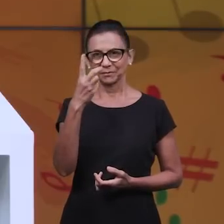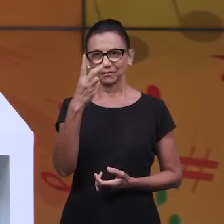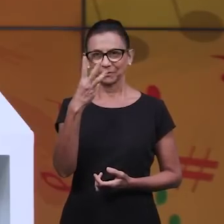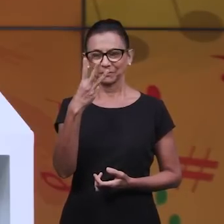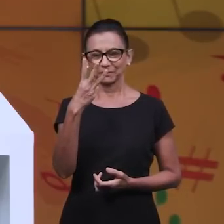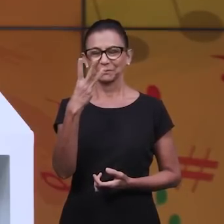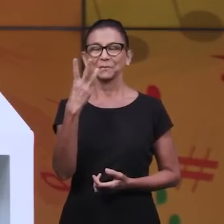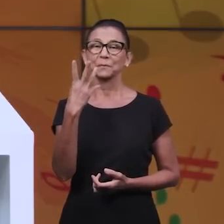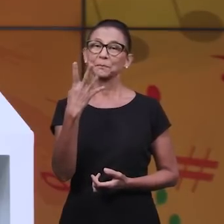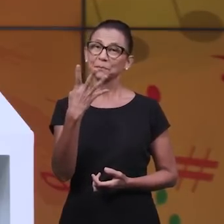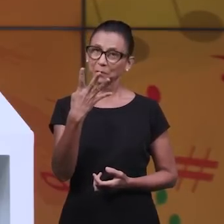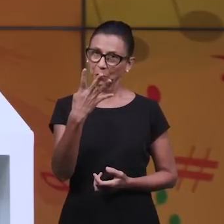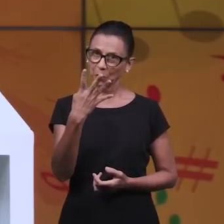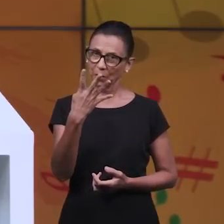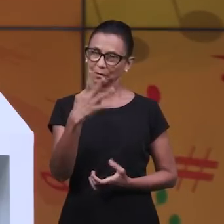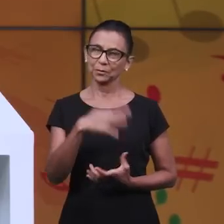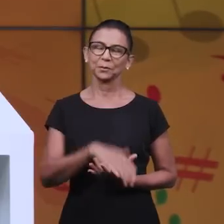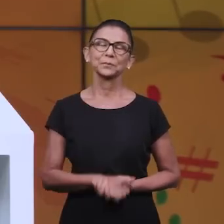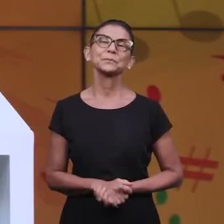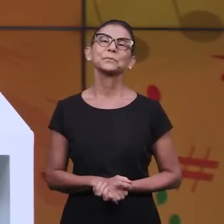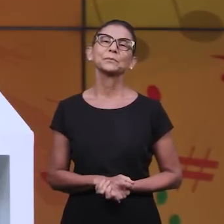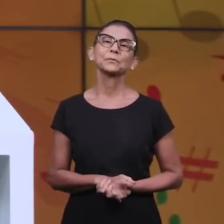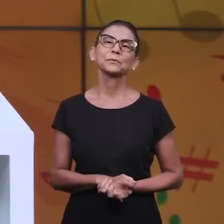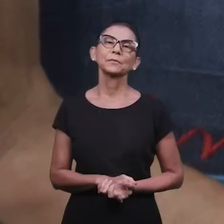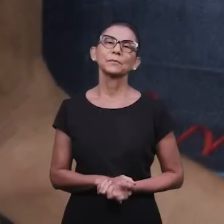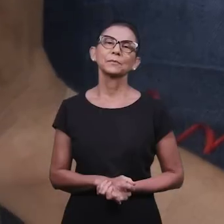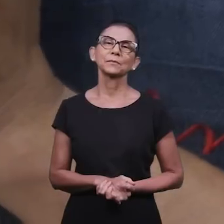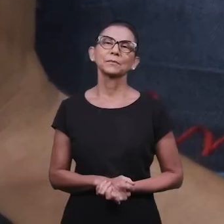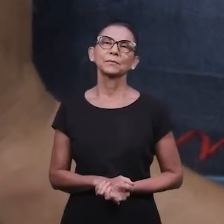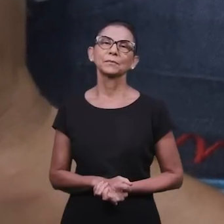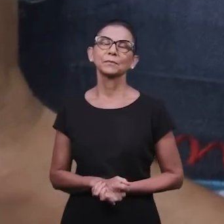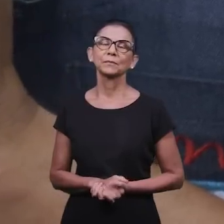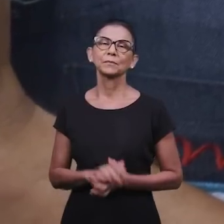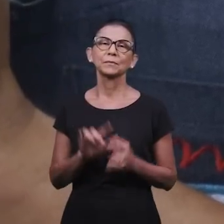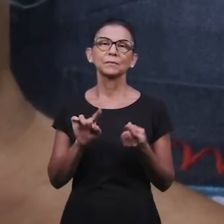1, 2, 3, 4.